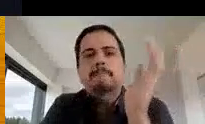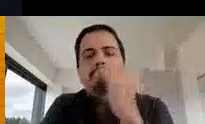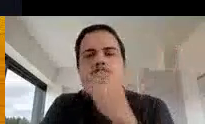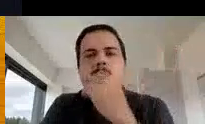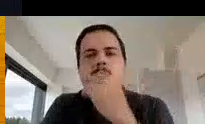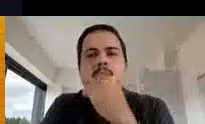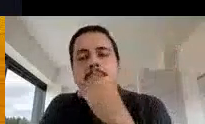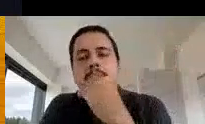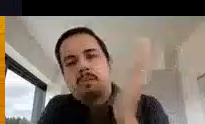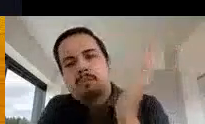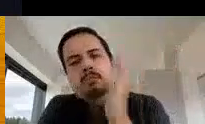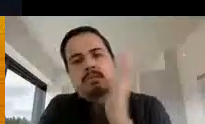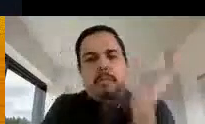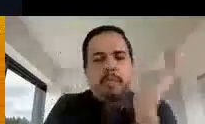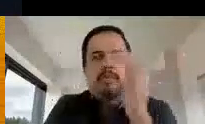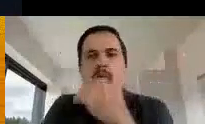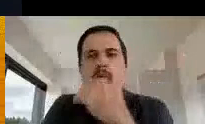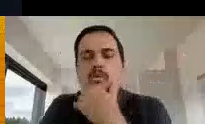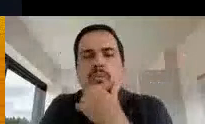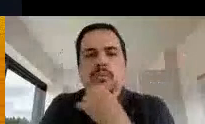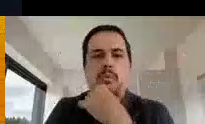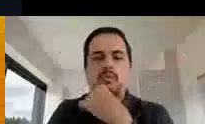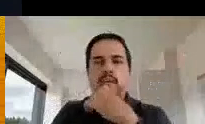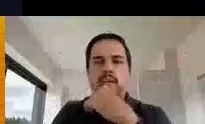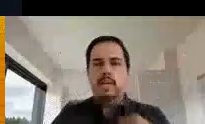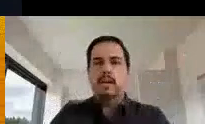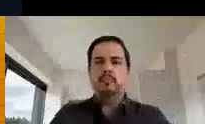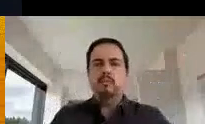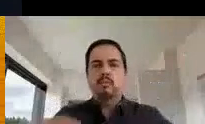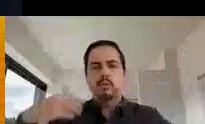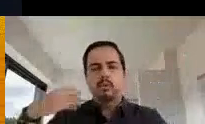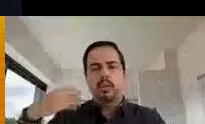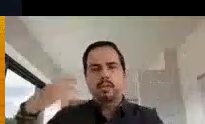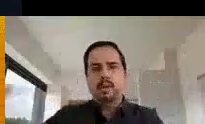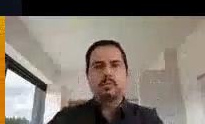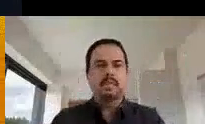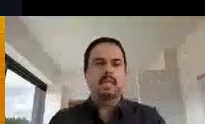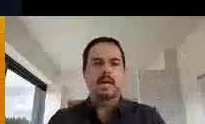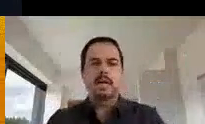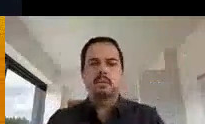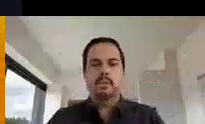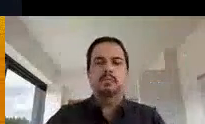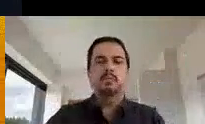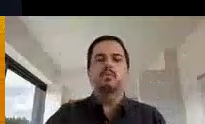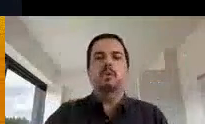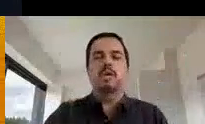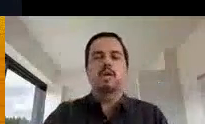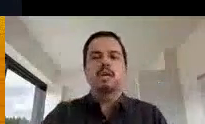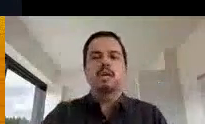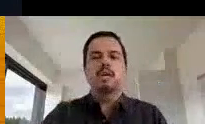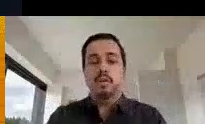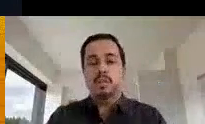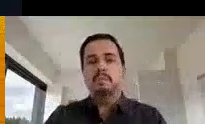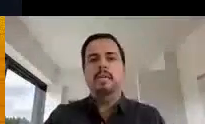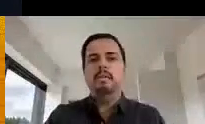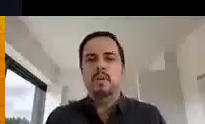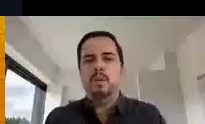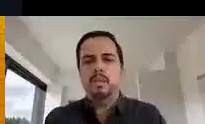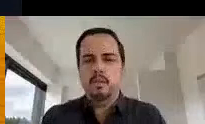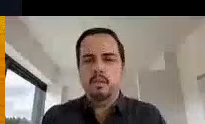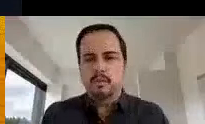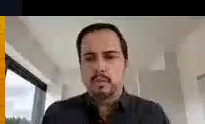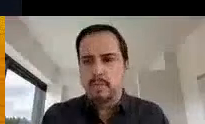hiper básica. Então, dependendo da forma como você for conversar, como você for orientar um empresário, um empreendedor, ou